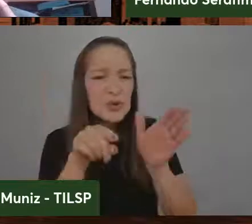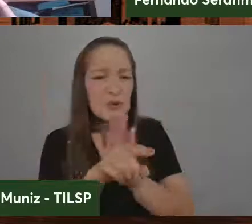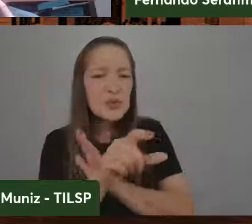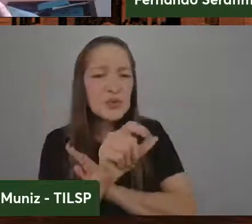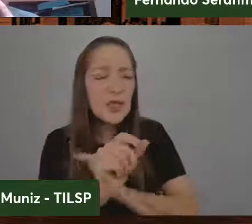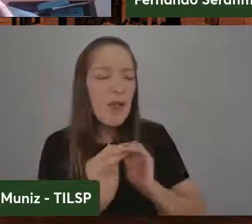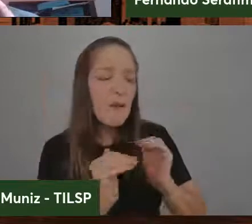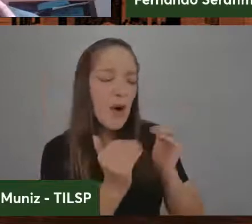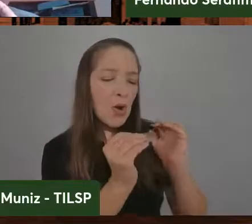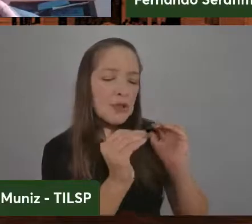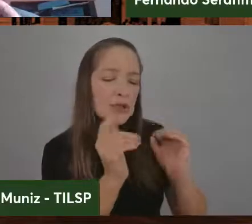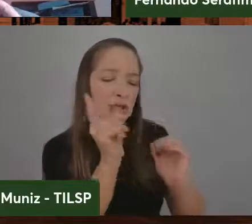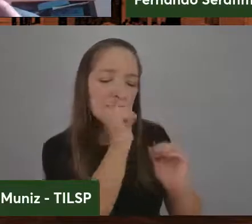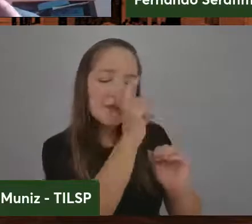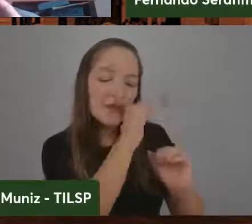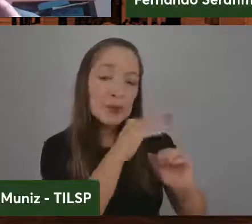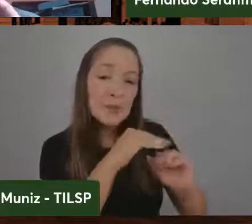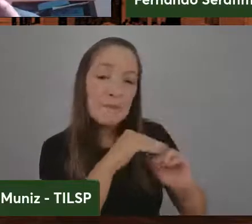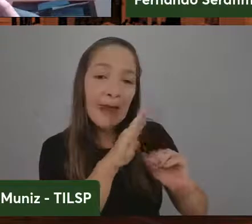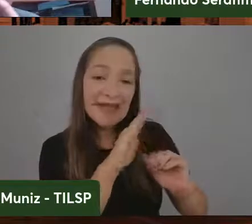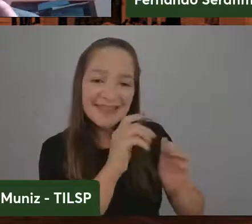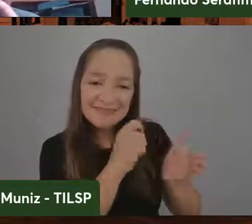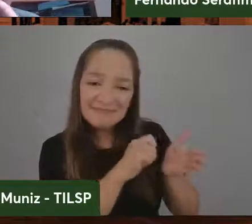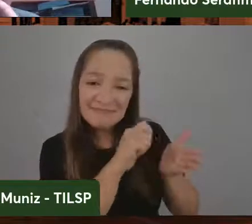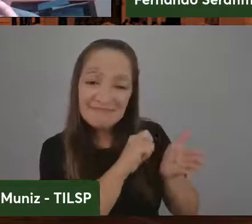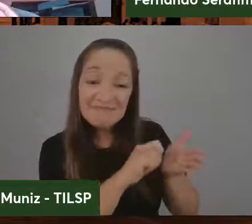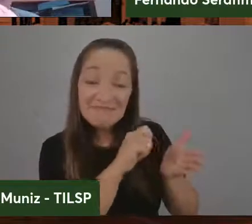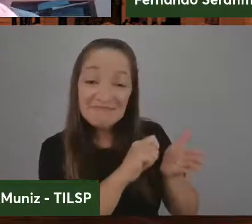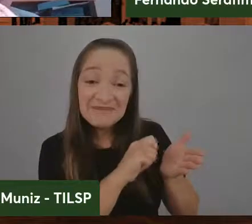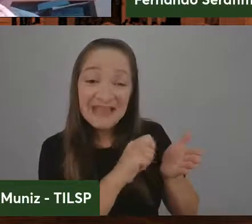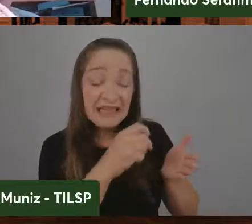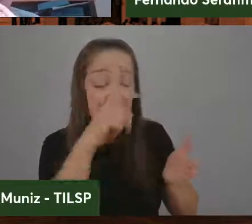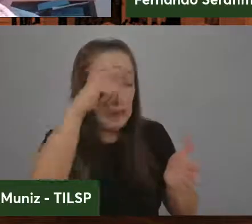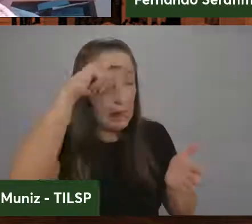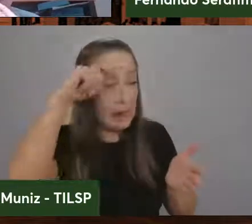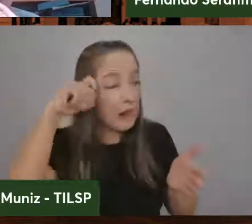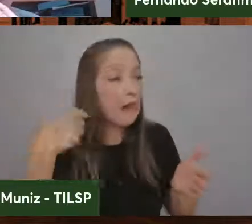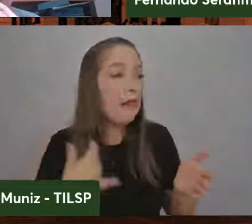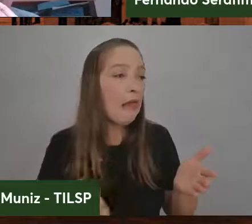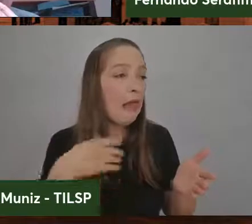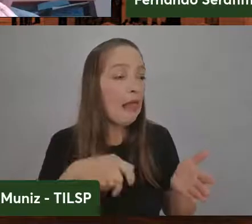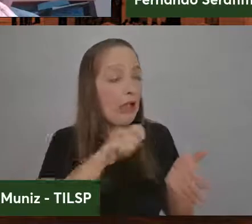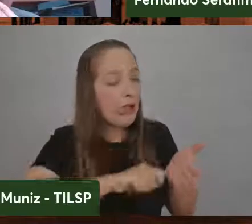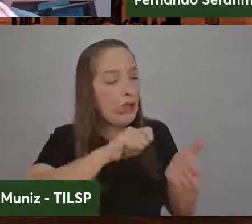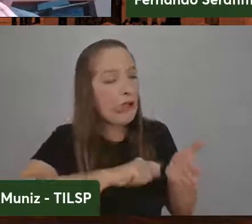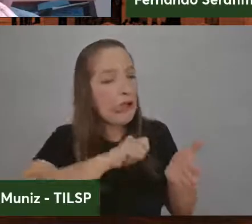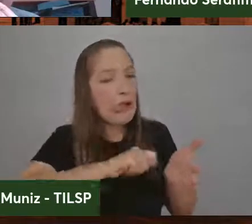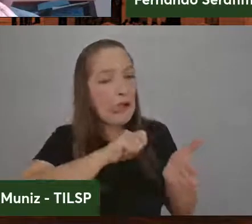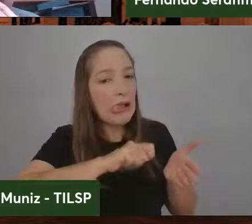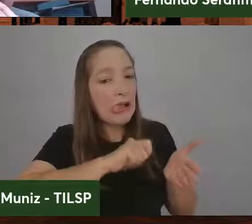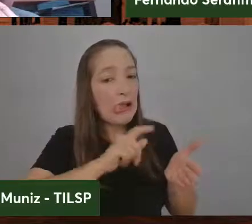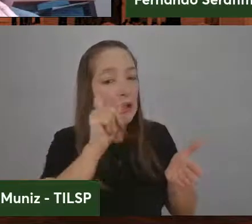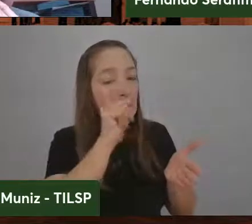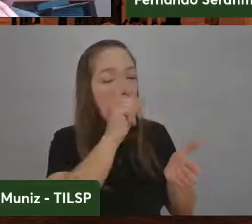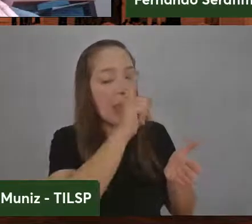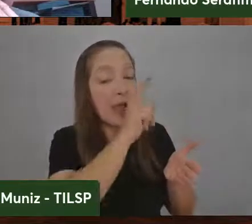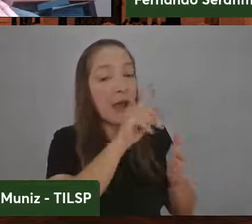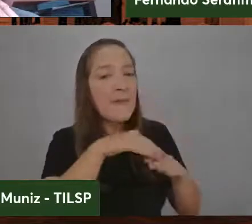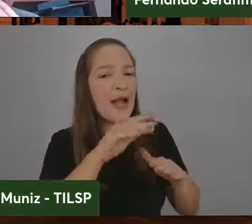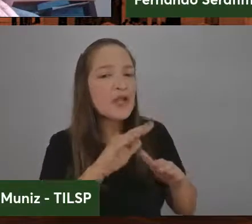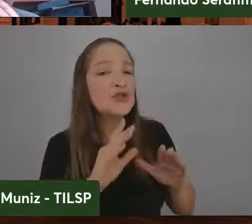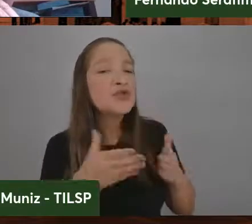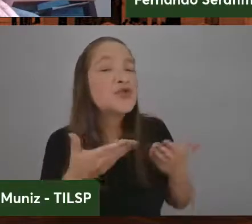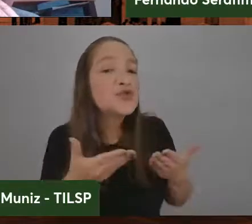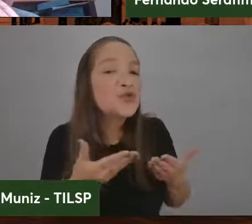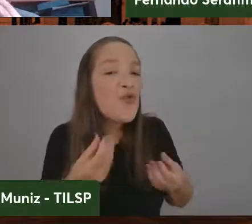difícil da escrita, né? Onde o autor mais transpira para tornar a sua obra uma obra pronta. Só que